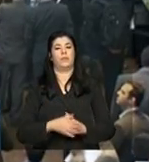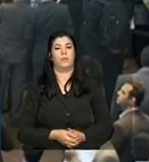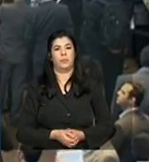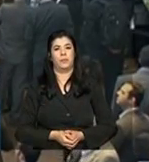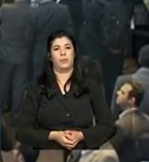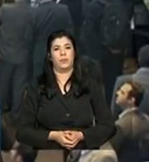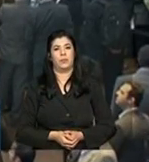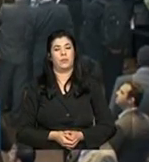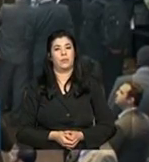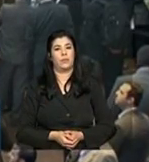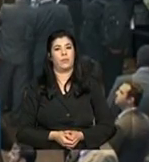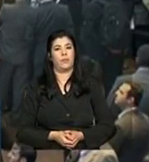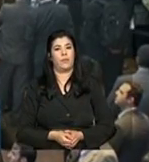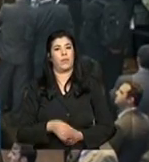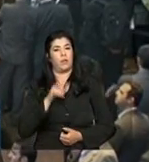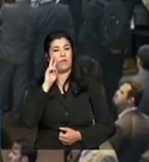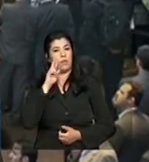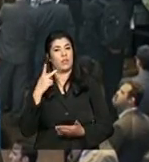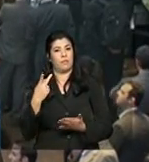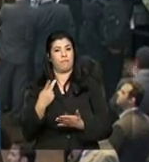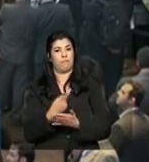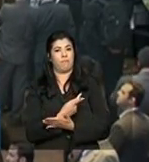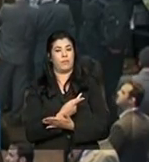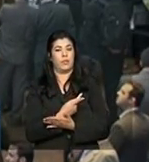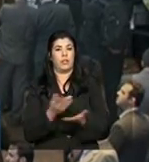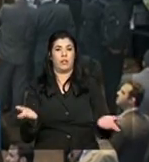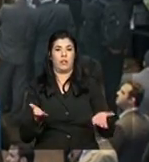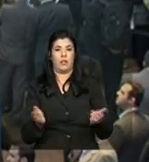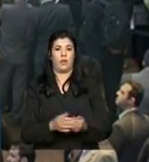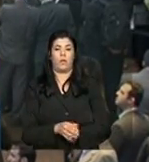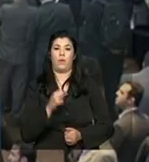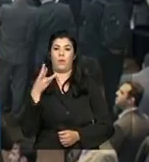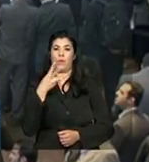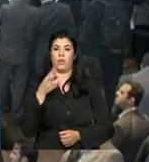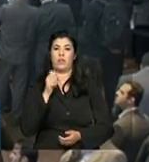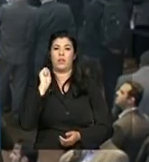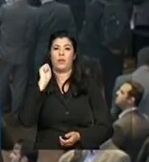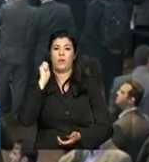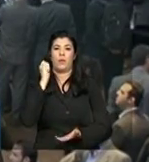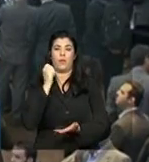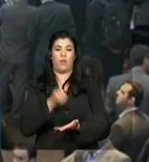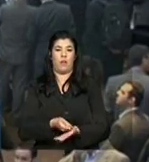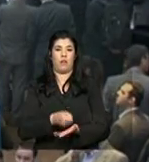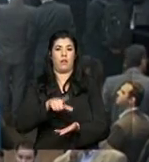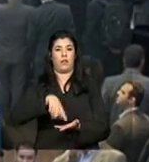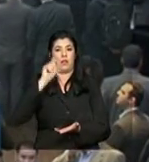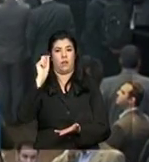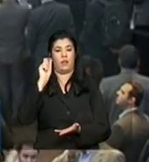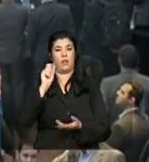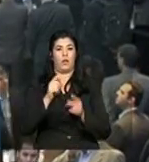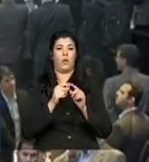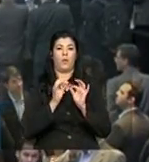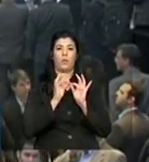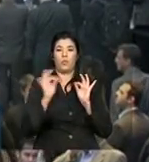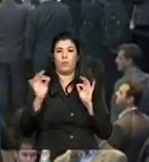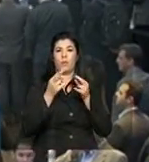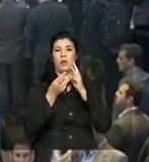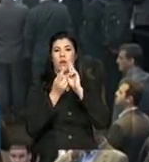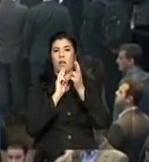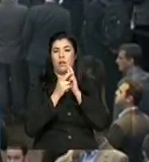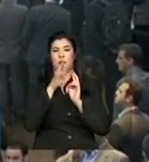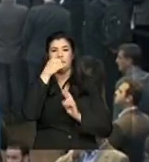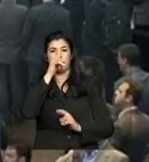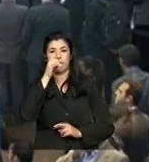diretos. Então, esse, portanto, é o terceiro leilão de linhas de transmissão que a Agência Nacional